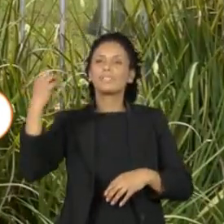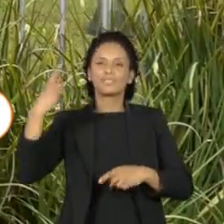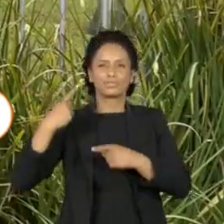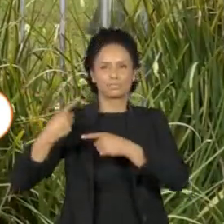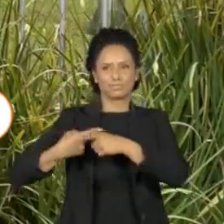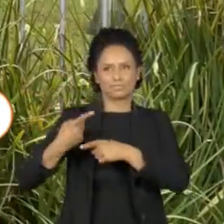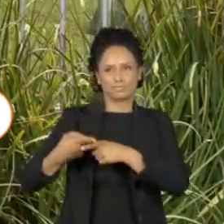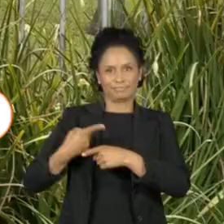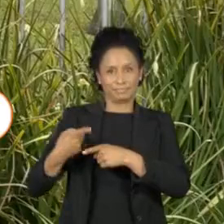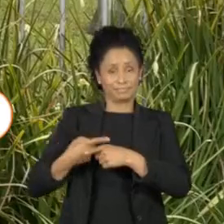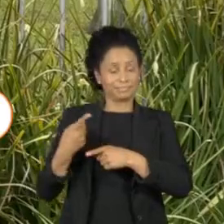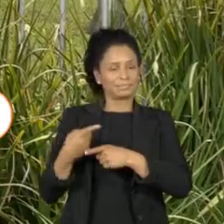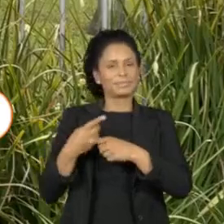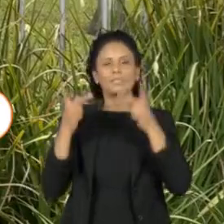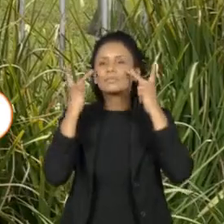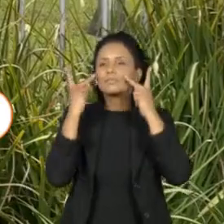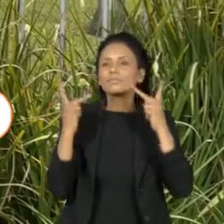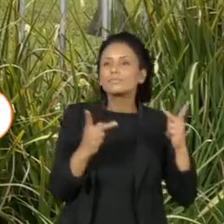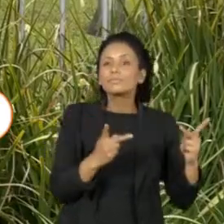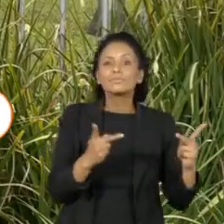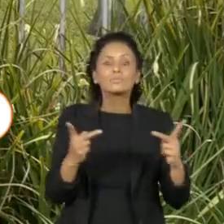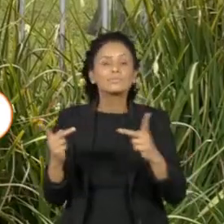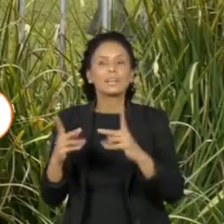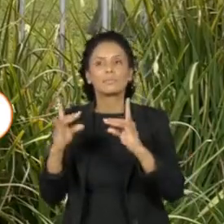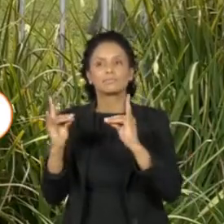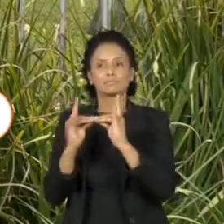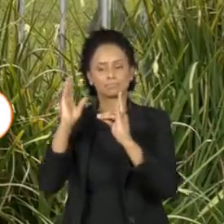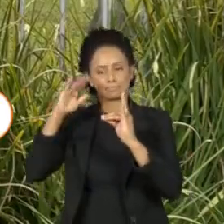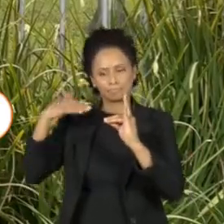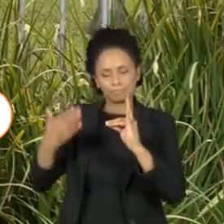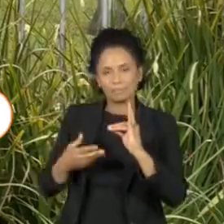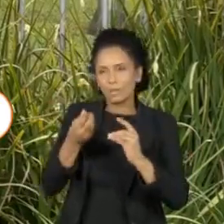visitar o local onde o público fez homenagens com flores à rainha.